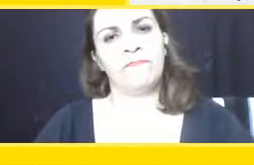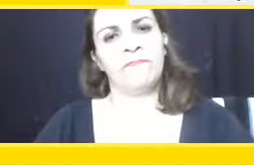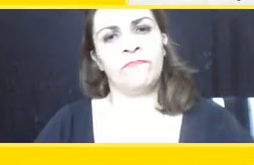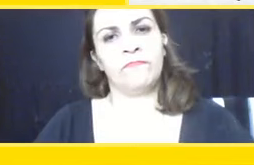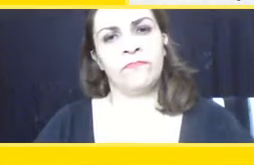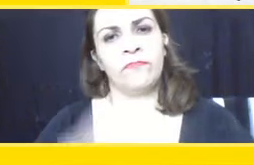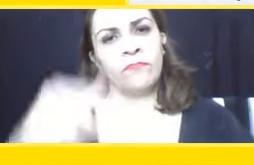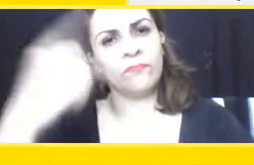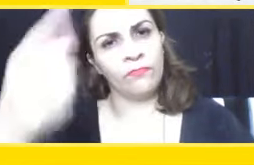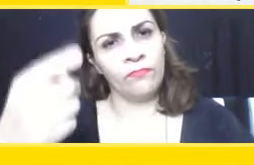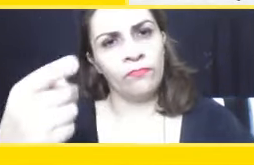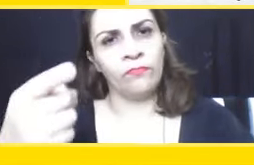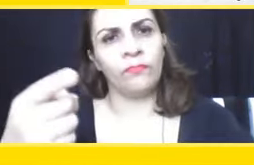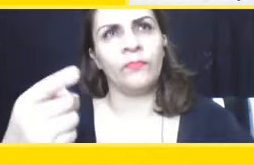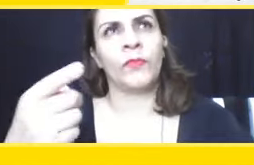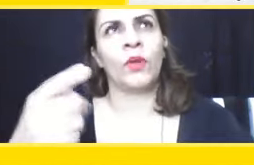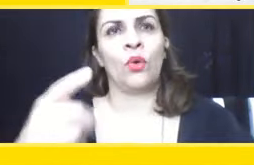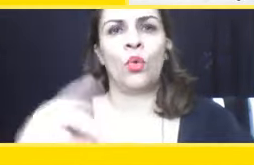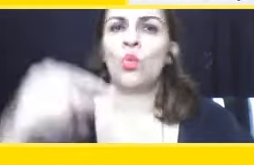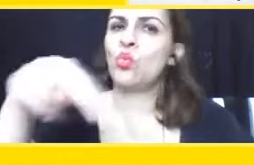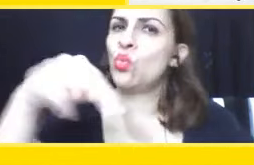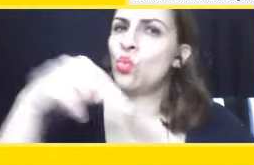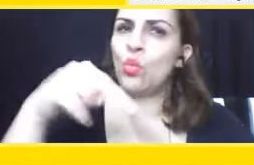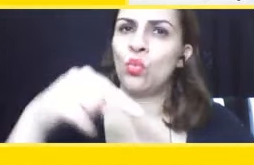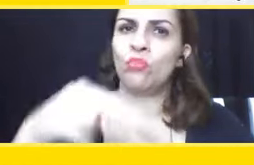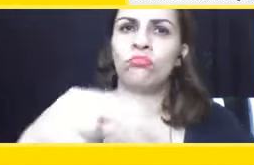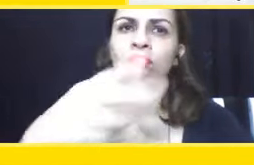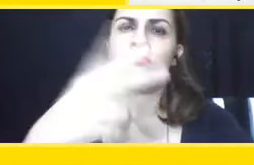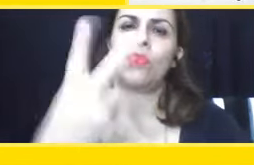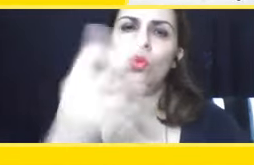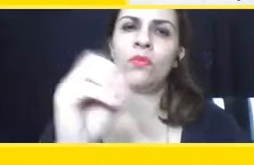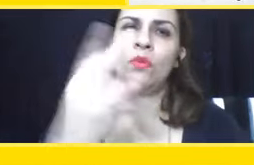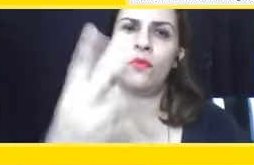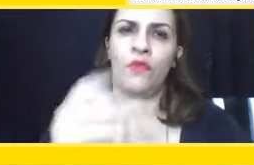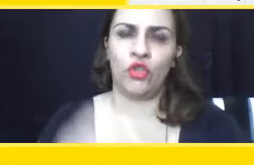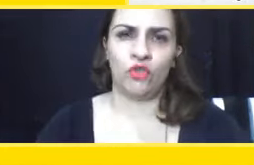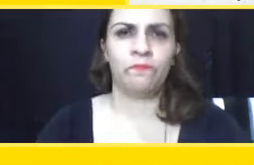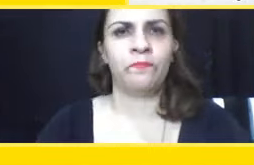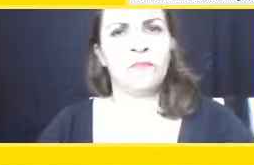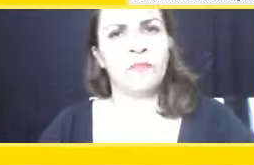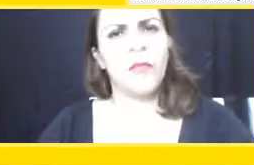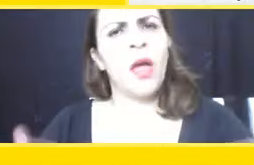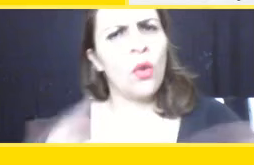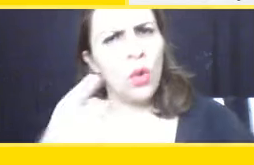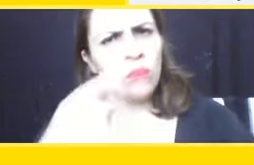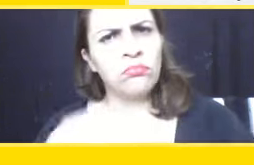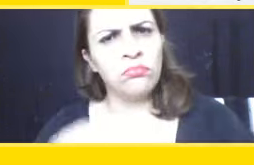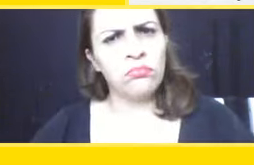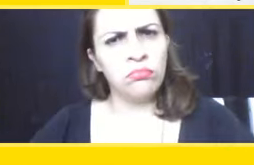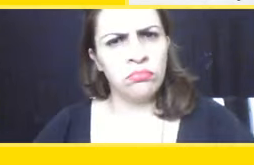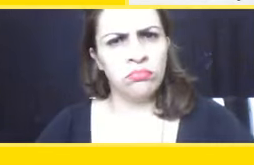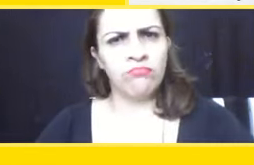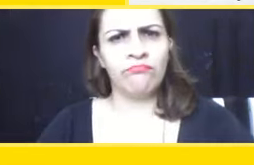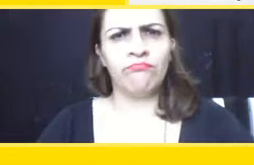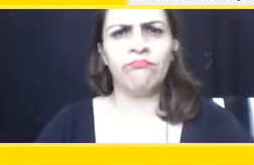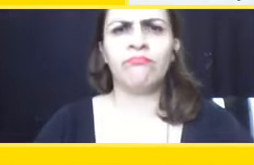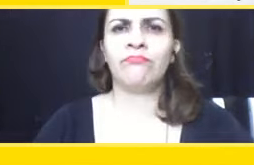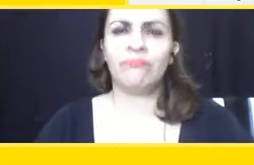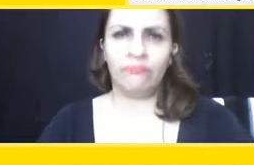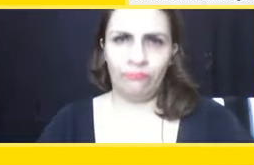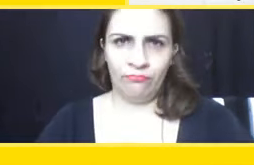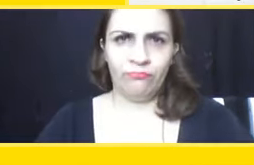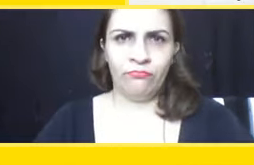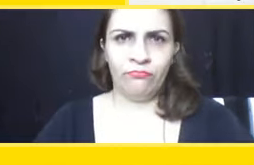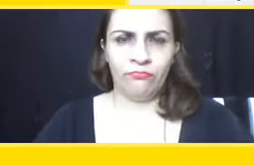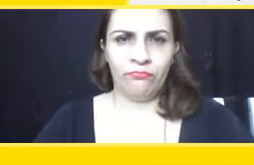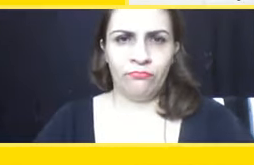passam a valer para novembro de 2020. Tá bom. Agora, deputado, no finalzinho a gente